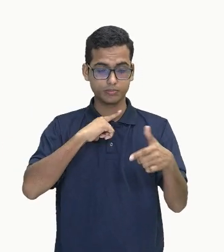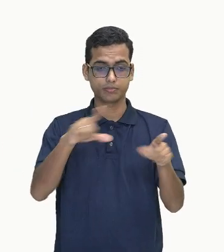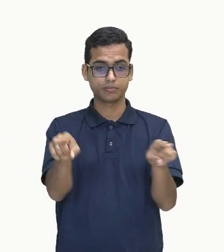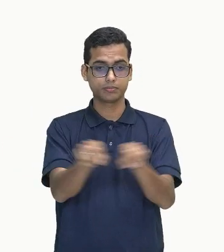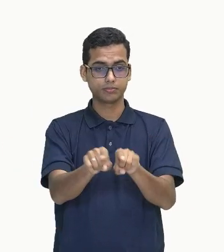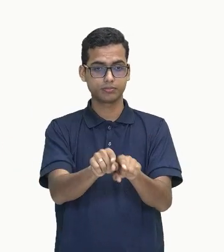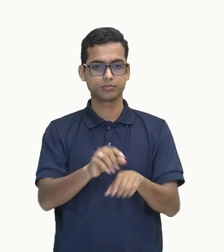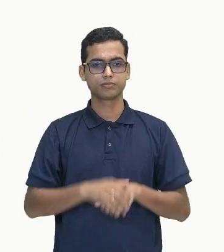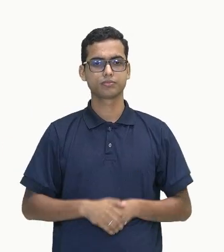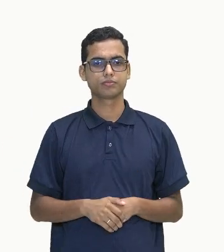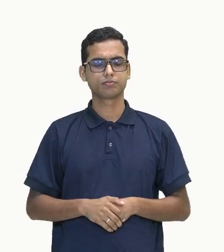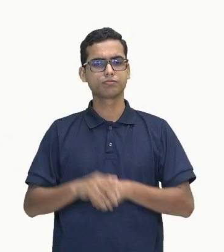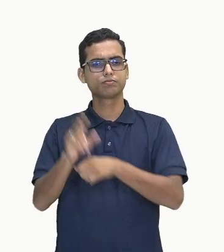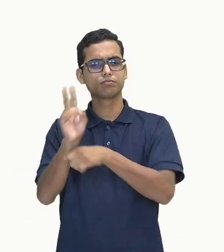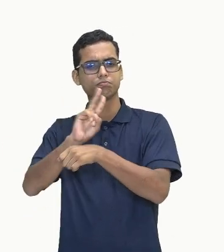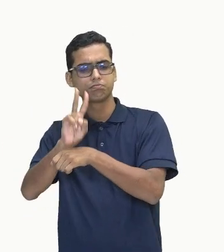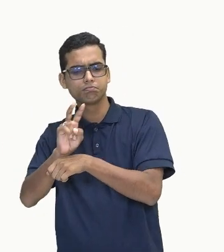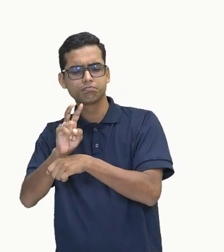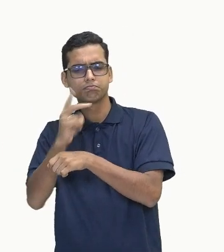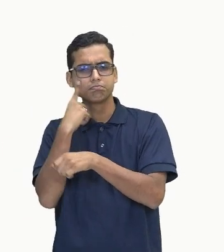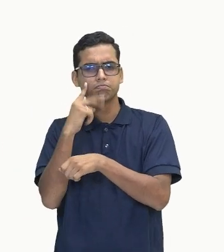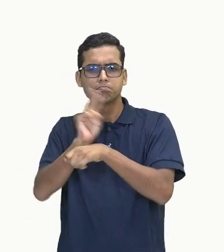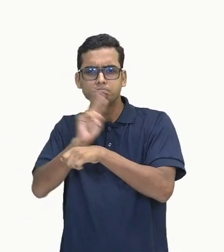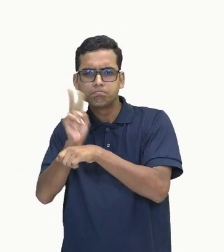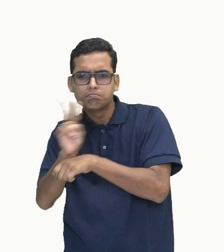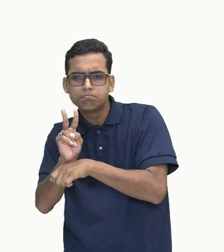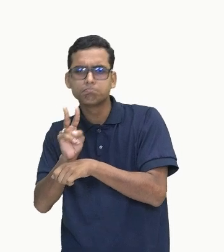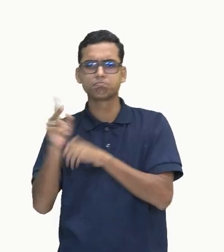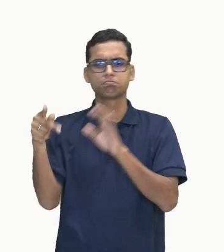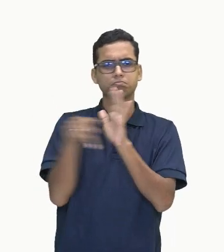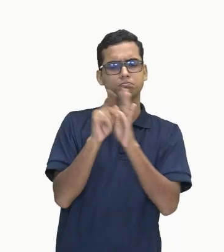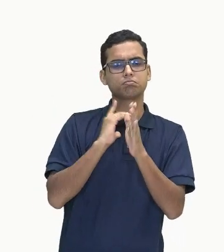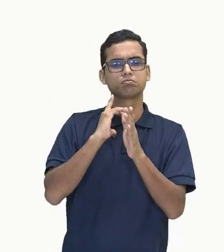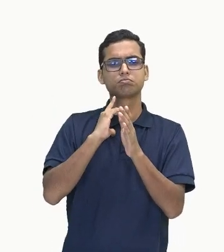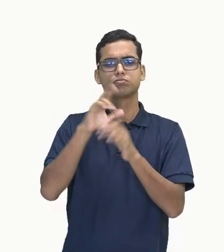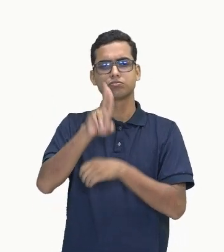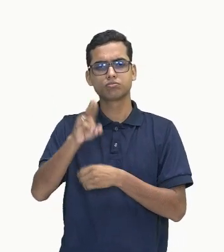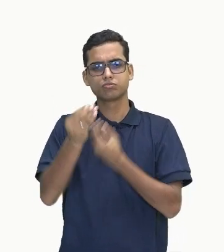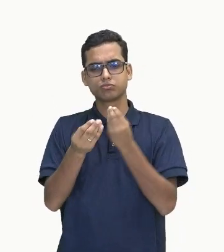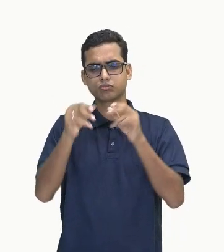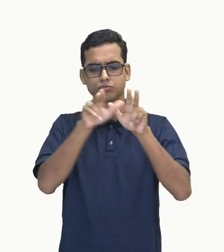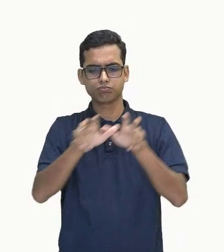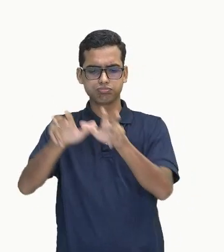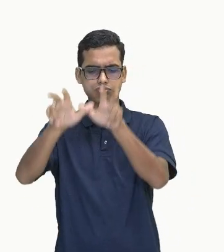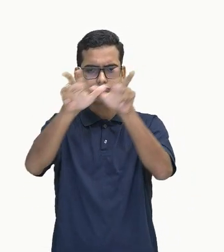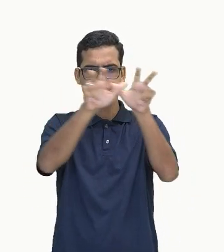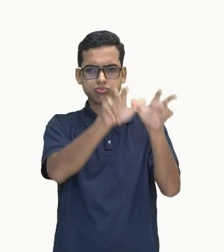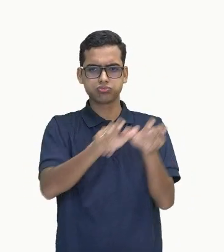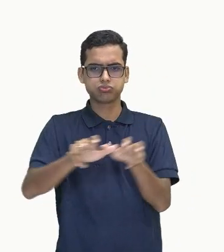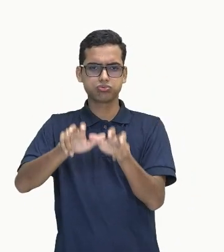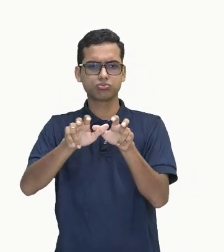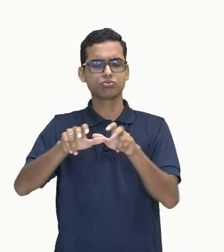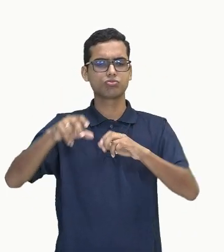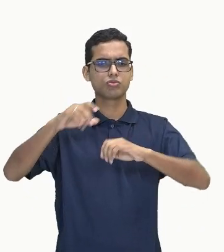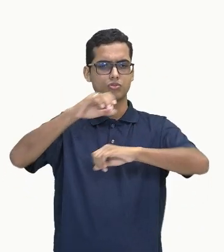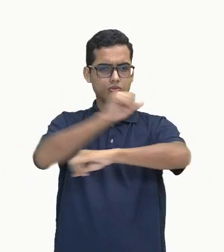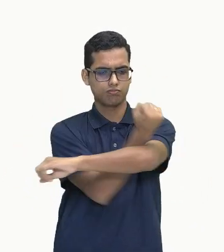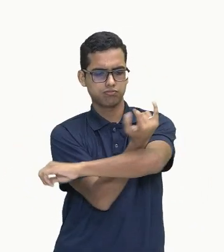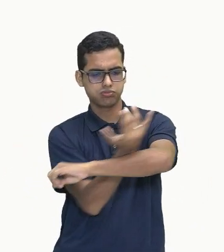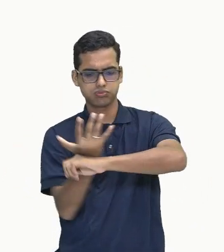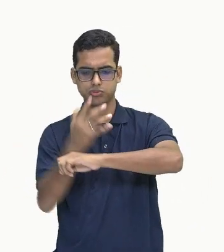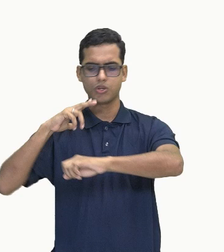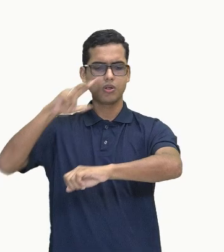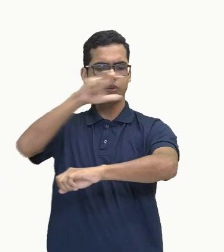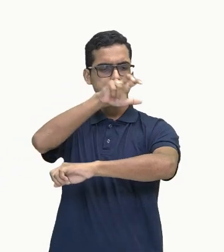olha, o monitoramento por satélite dessas terras, dessas áreas cultivadas, né, que são voltadas aí para